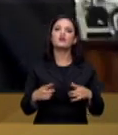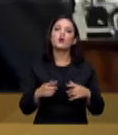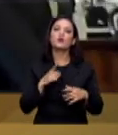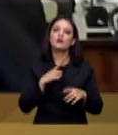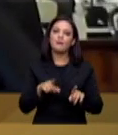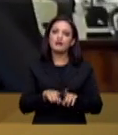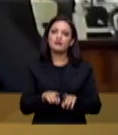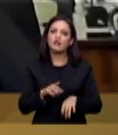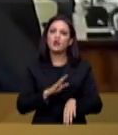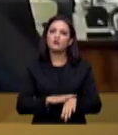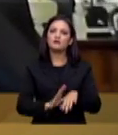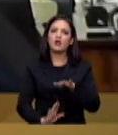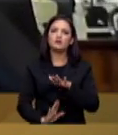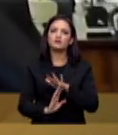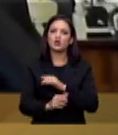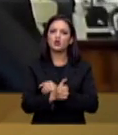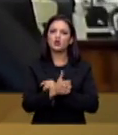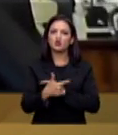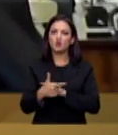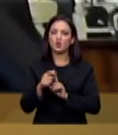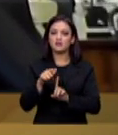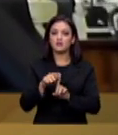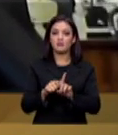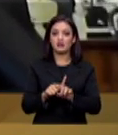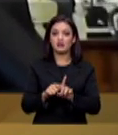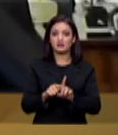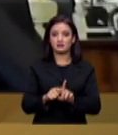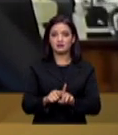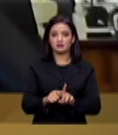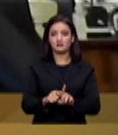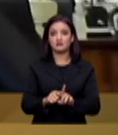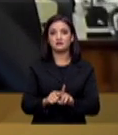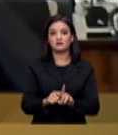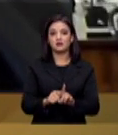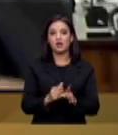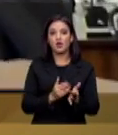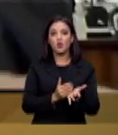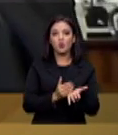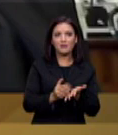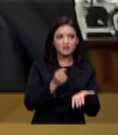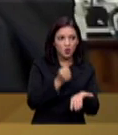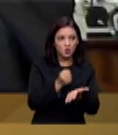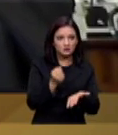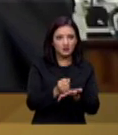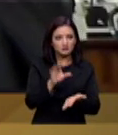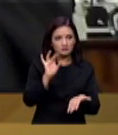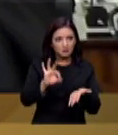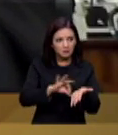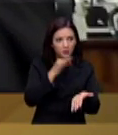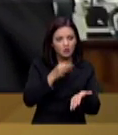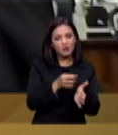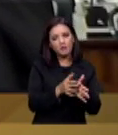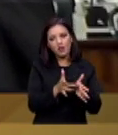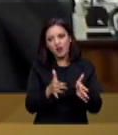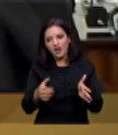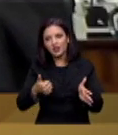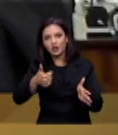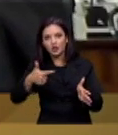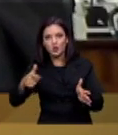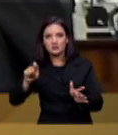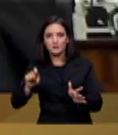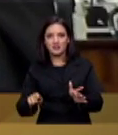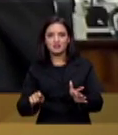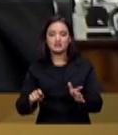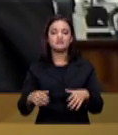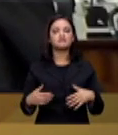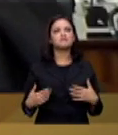de 12 meses a contar da formalização do contrato administrativo. Feito todo